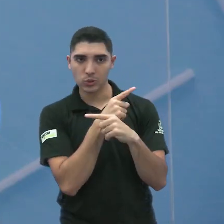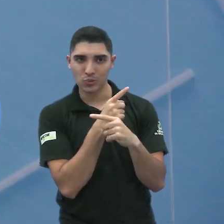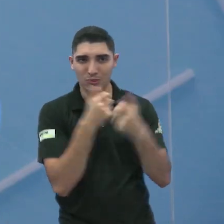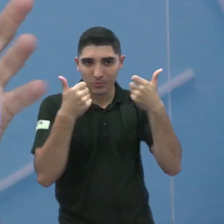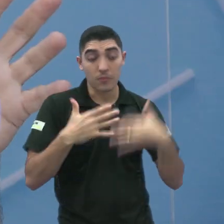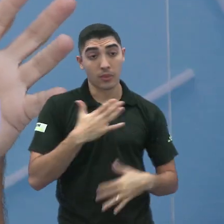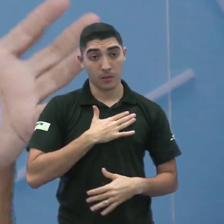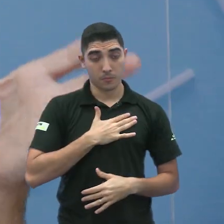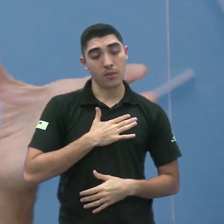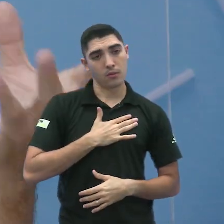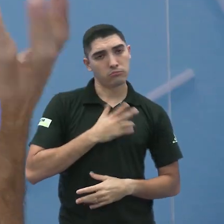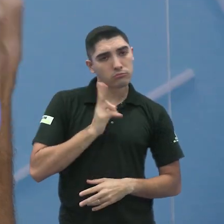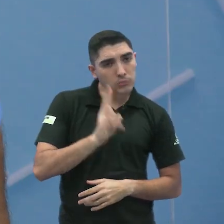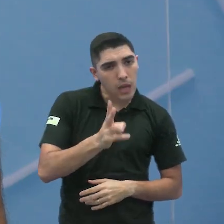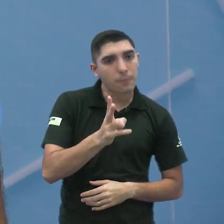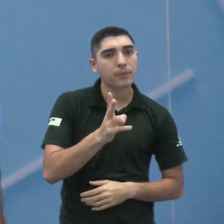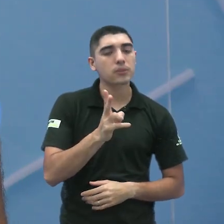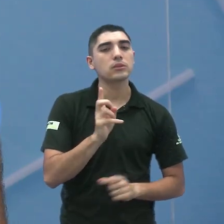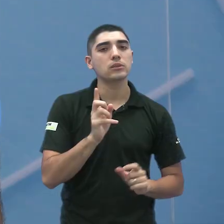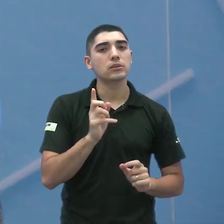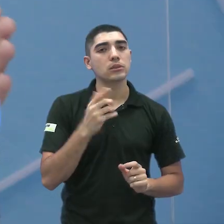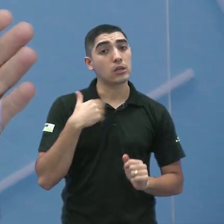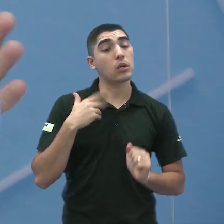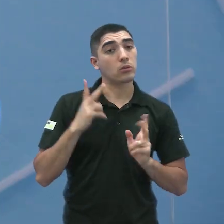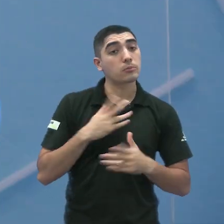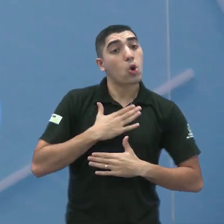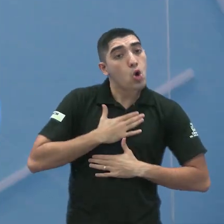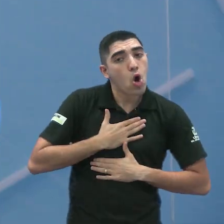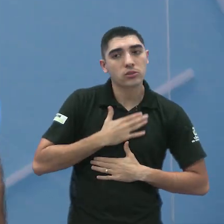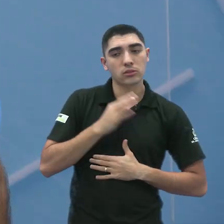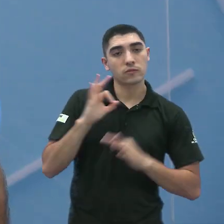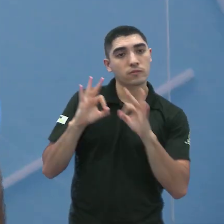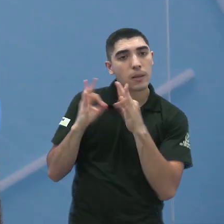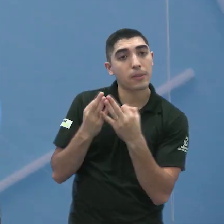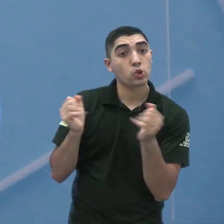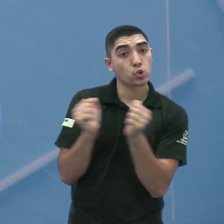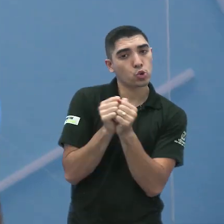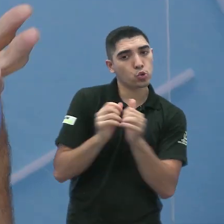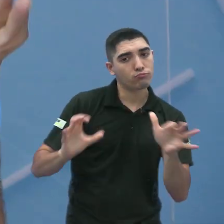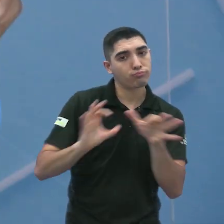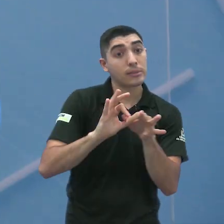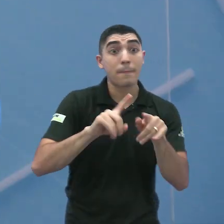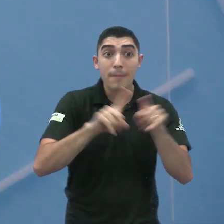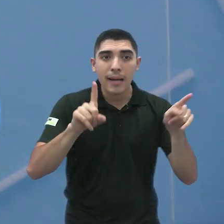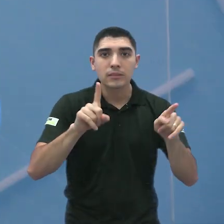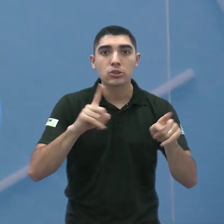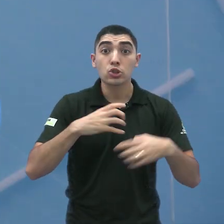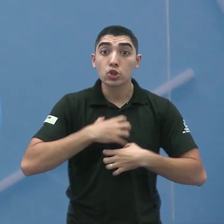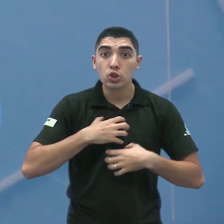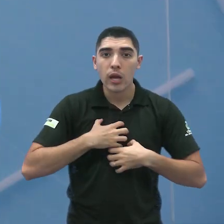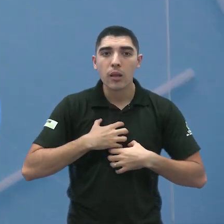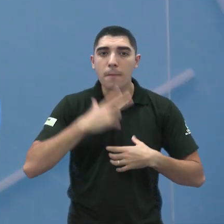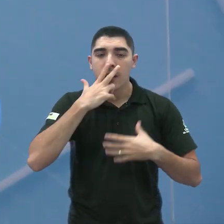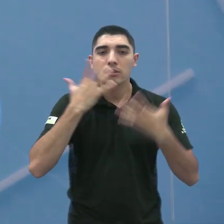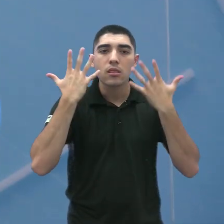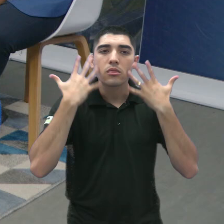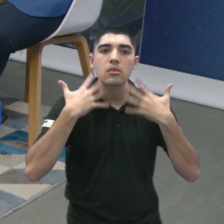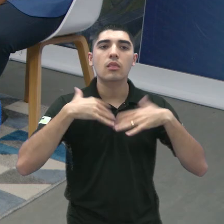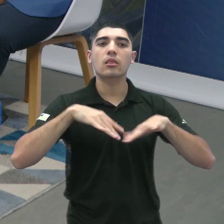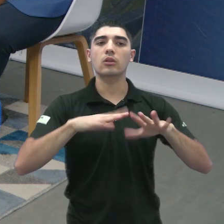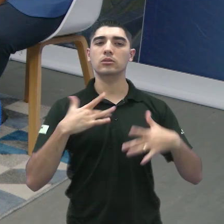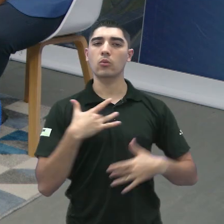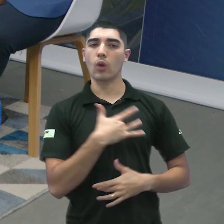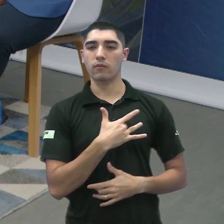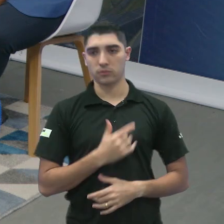minha prática, eu costumo ser muito favorável ao envolvimento da família, mas de forma saudável, para os dois lados. Exato.